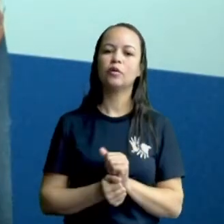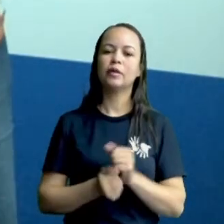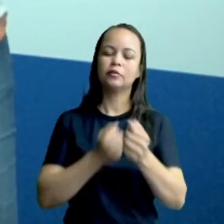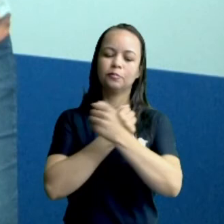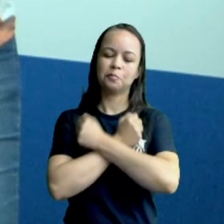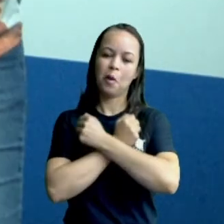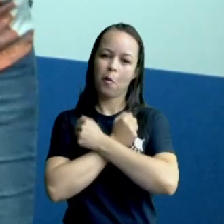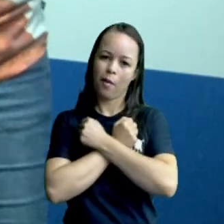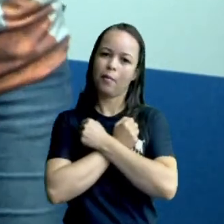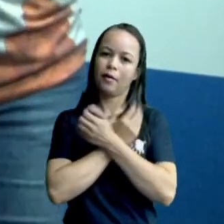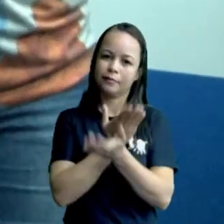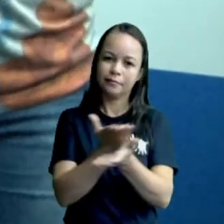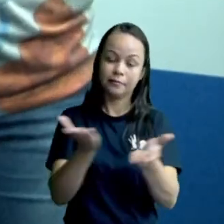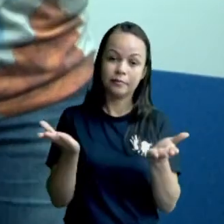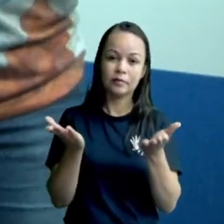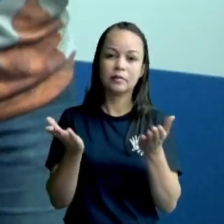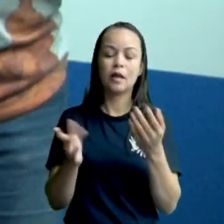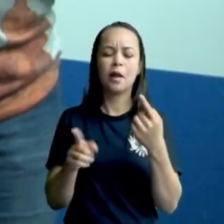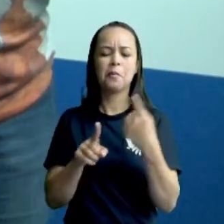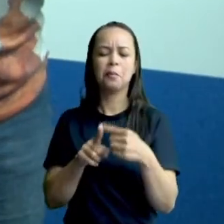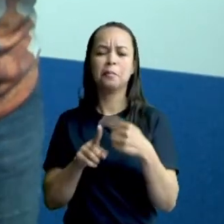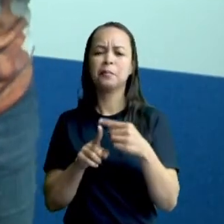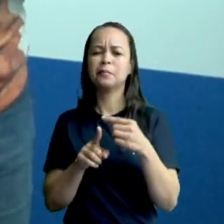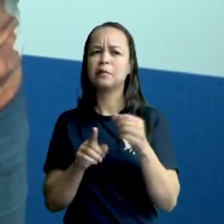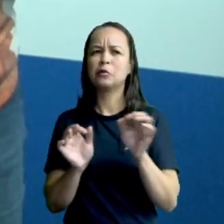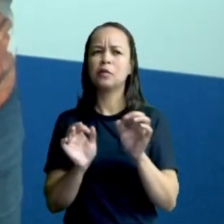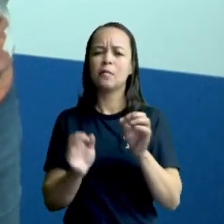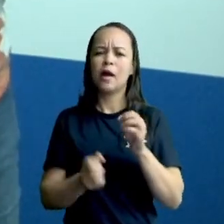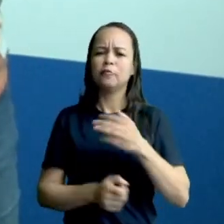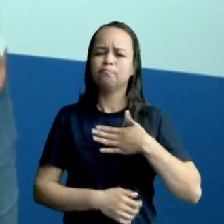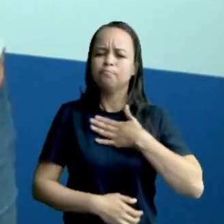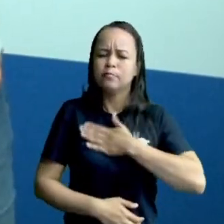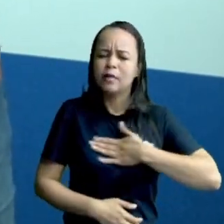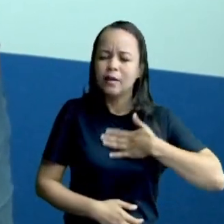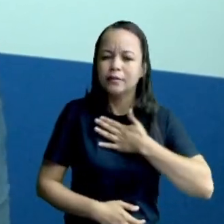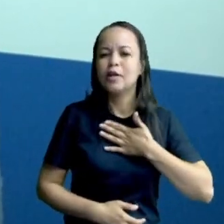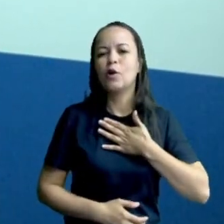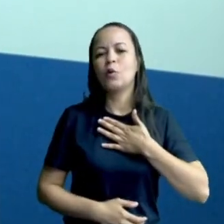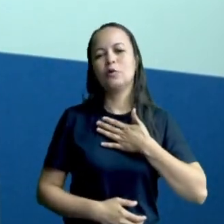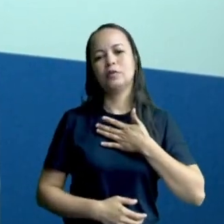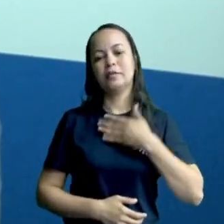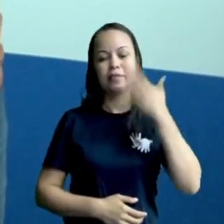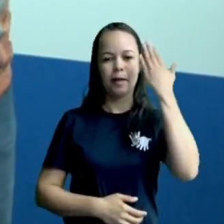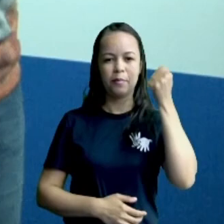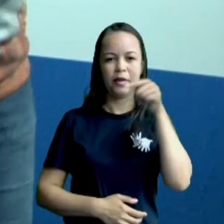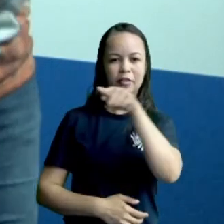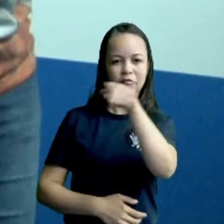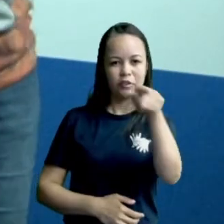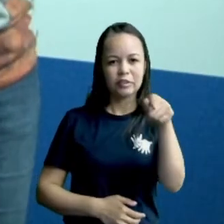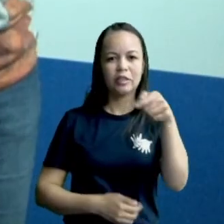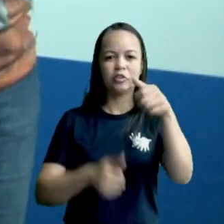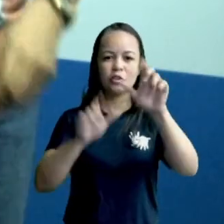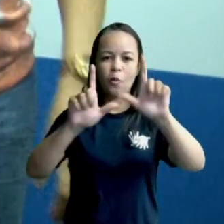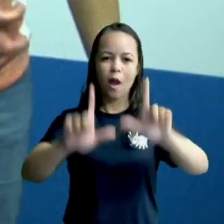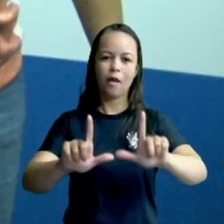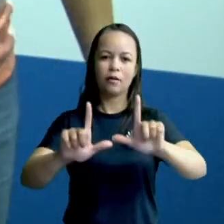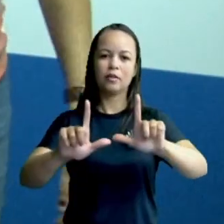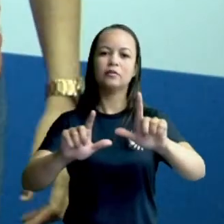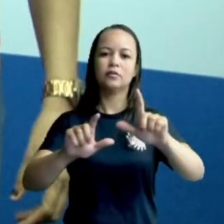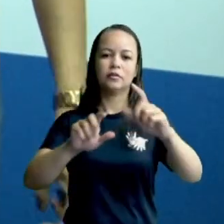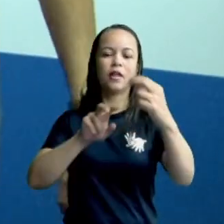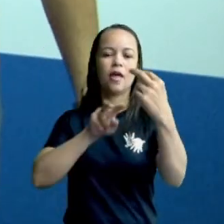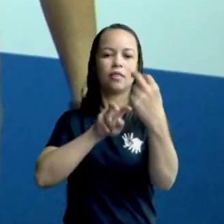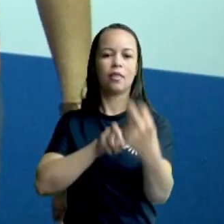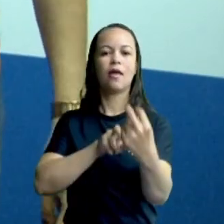meu abraço, porque não há nada mais gratificante do que saber que você está aí assistindo às nossas aulas.